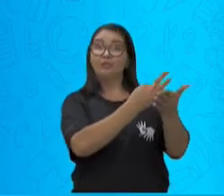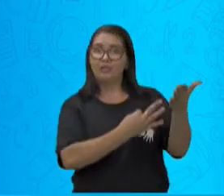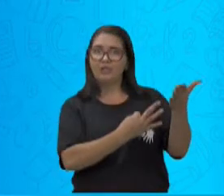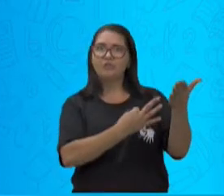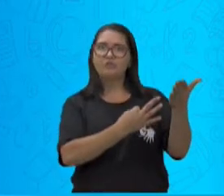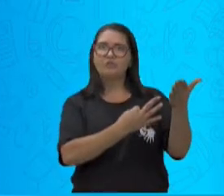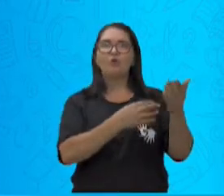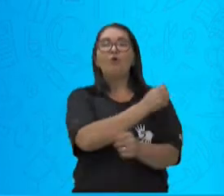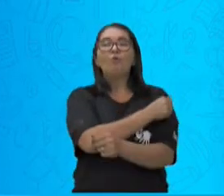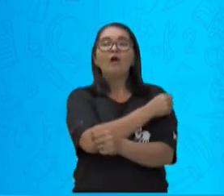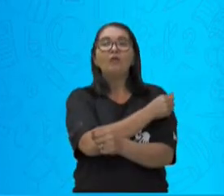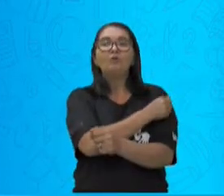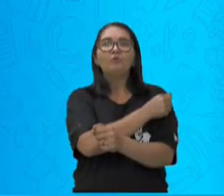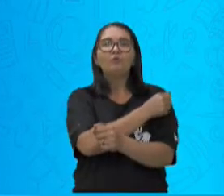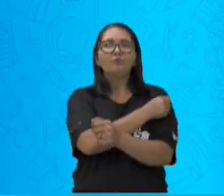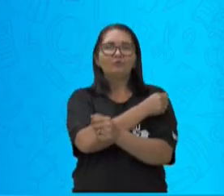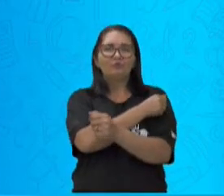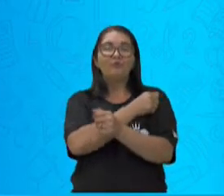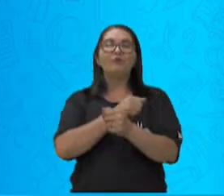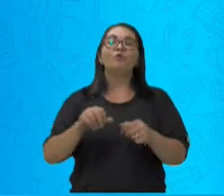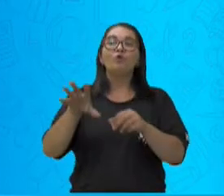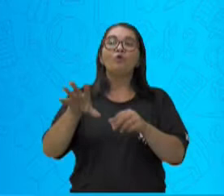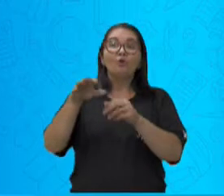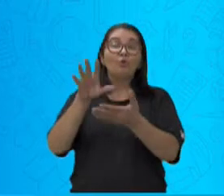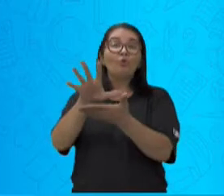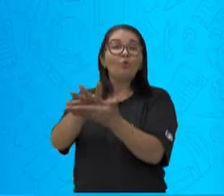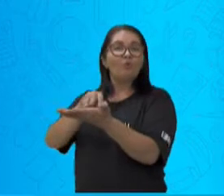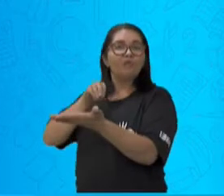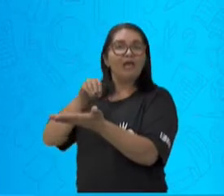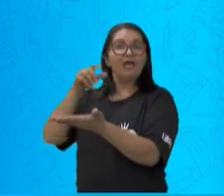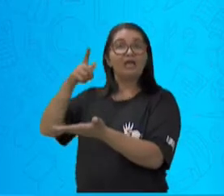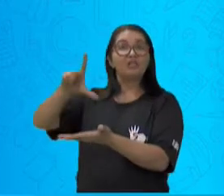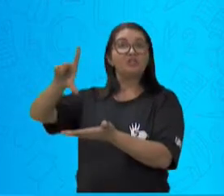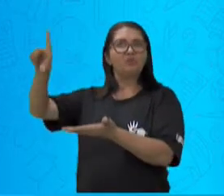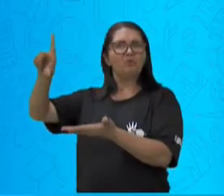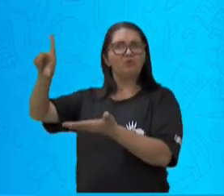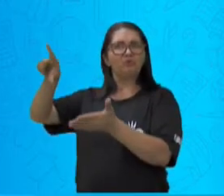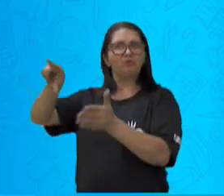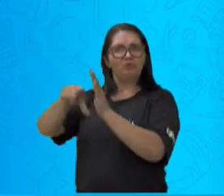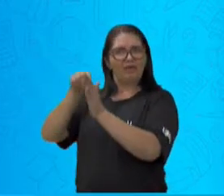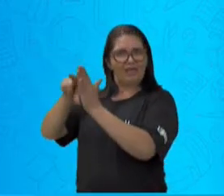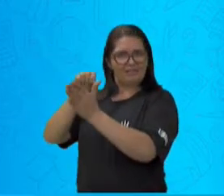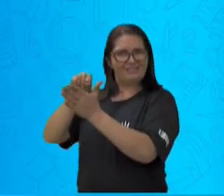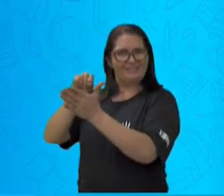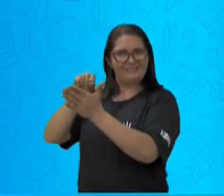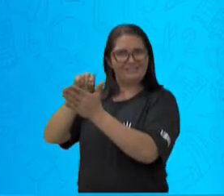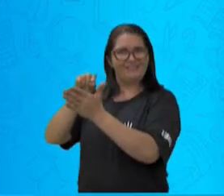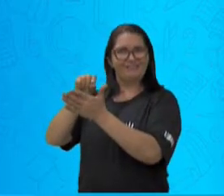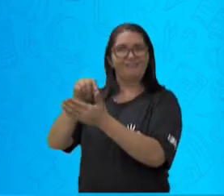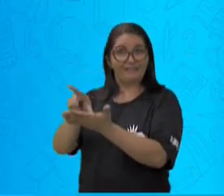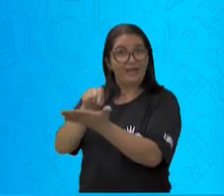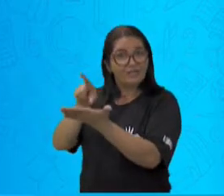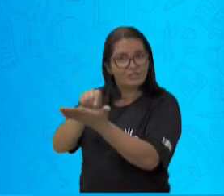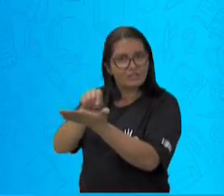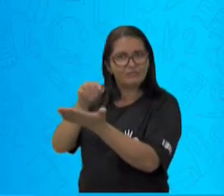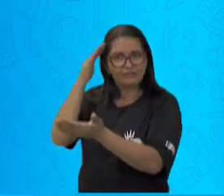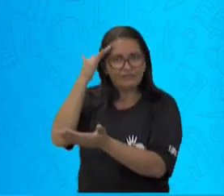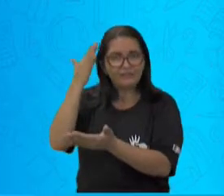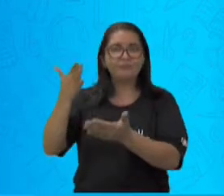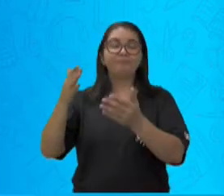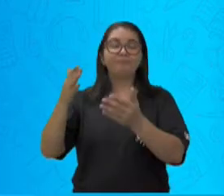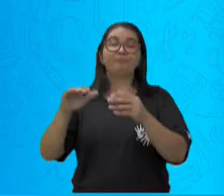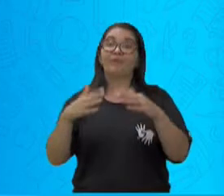total ou parcialmente casos de plágio. Artigo 13. será desclassificada a